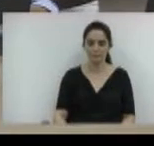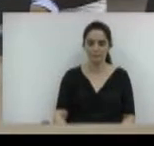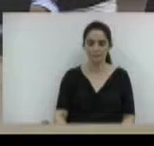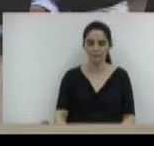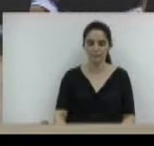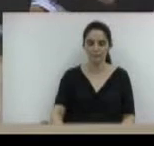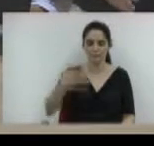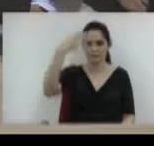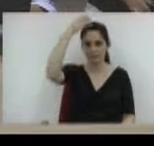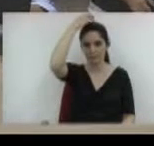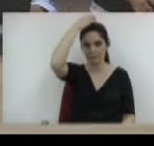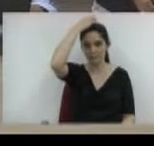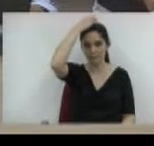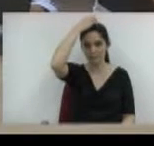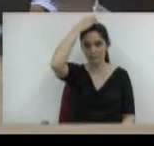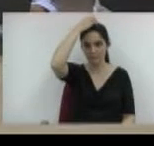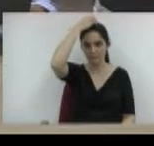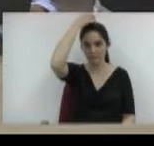Darcy Reis.